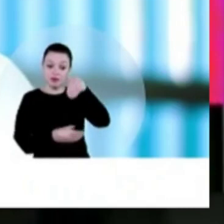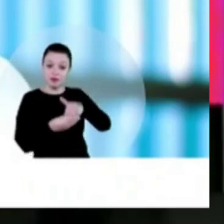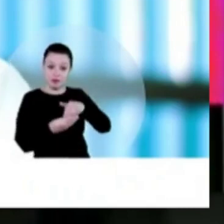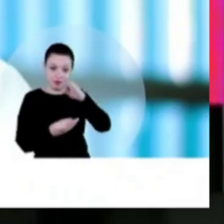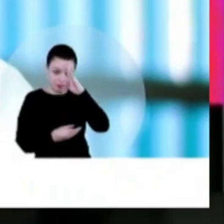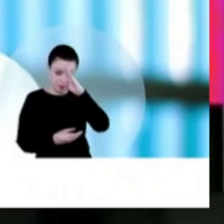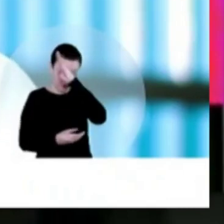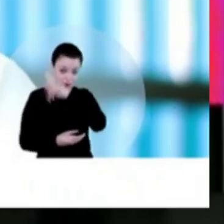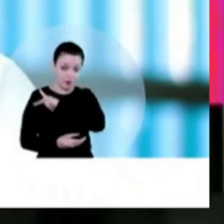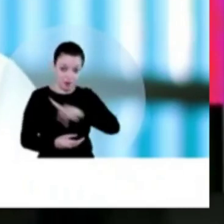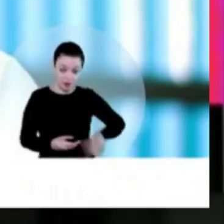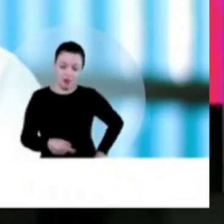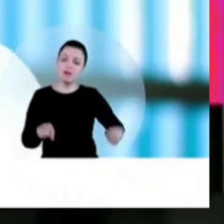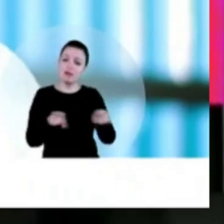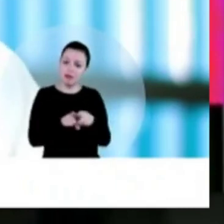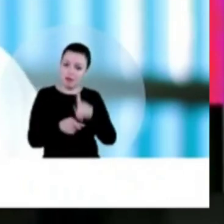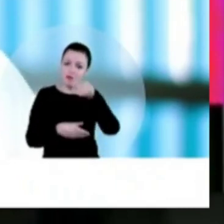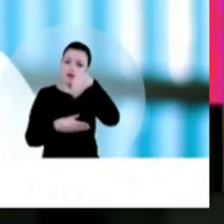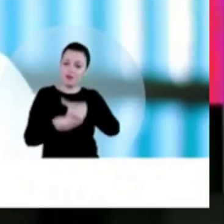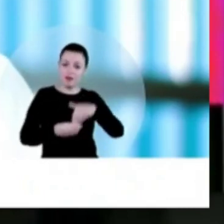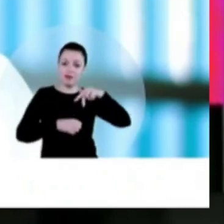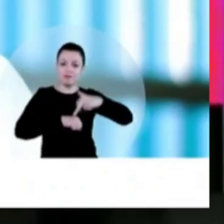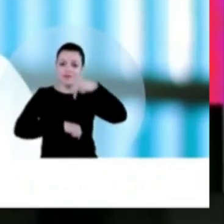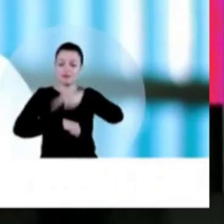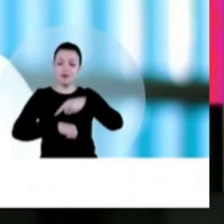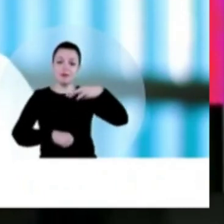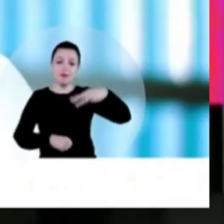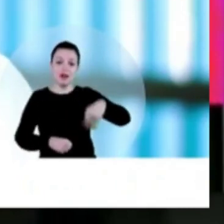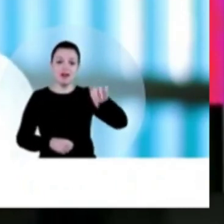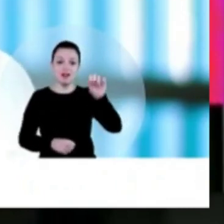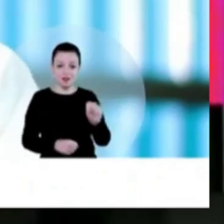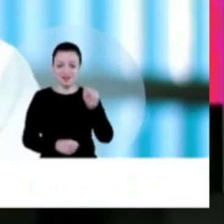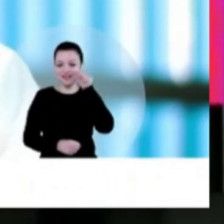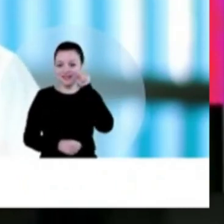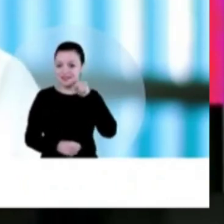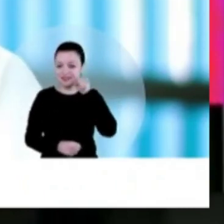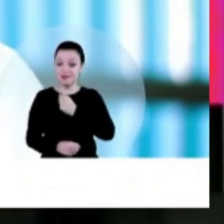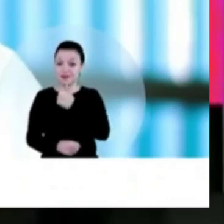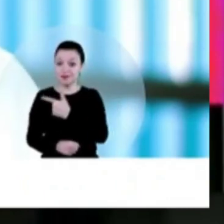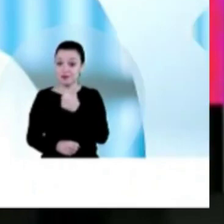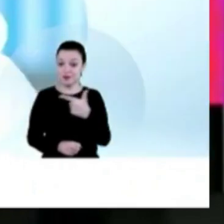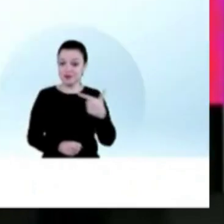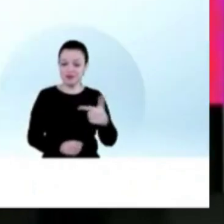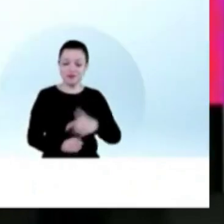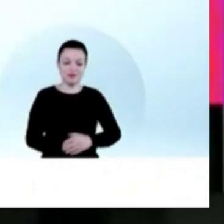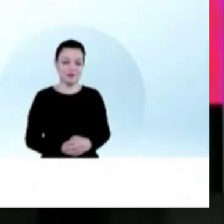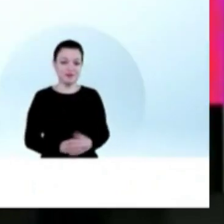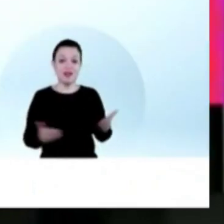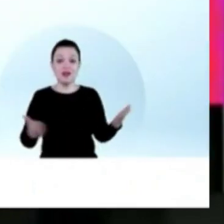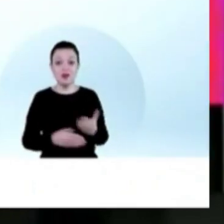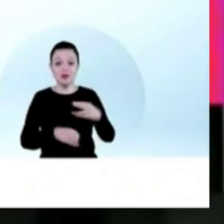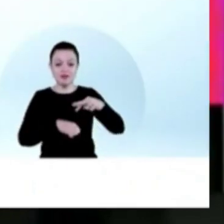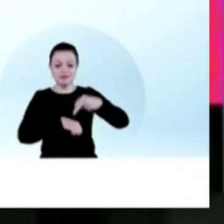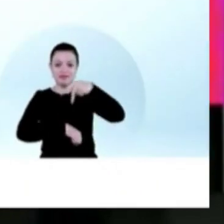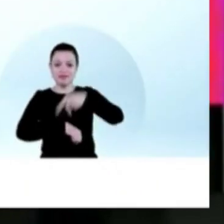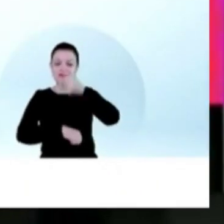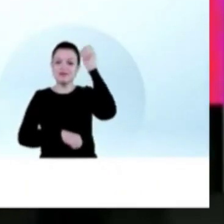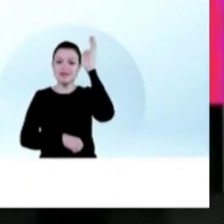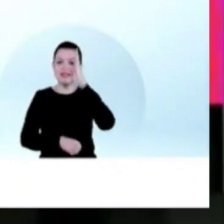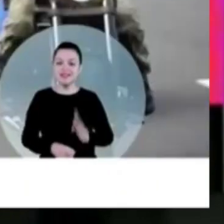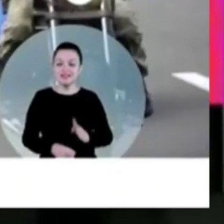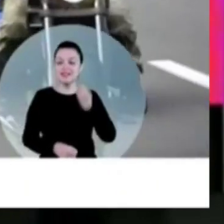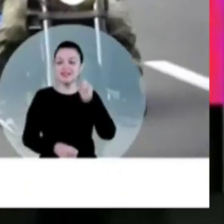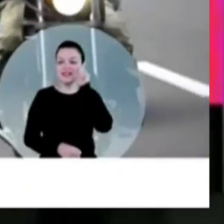quem vota Bolsonaro presidente também vota astronauta Marcos Pontes para o Senado. 222. Lá vem o